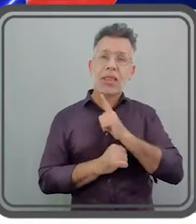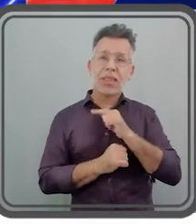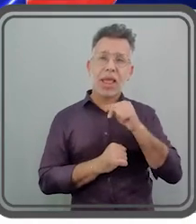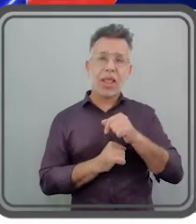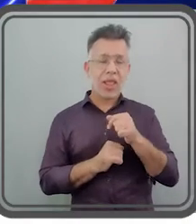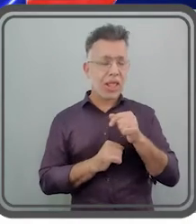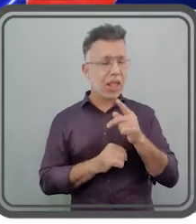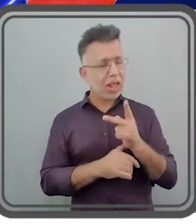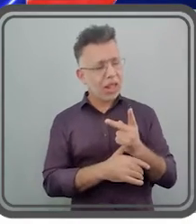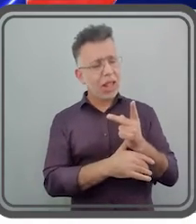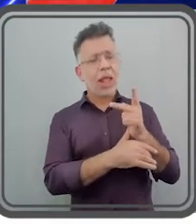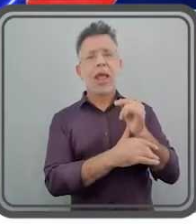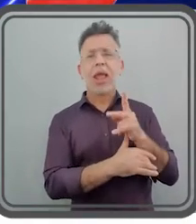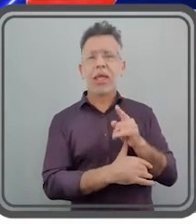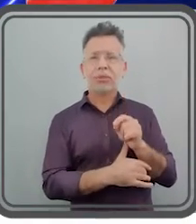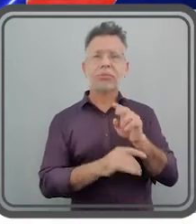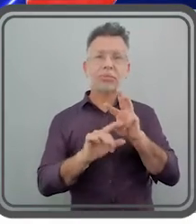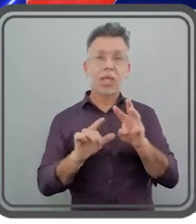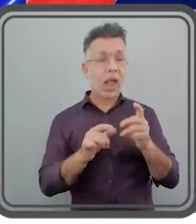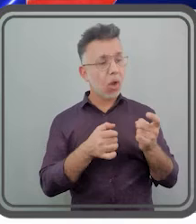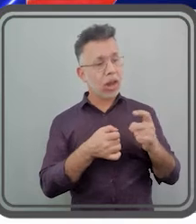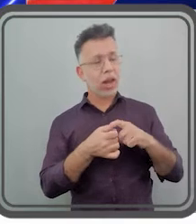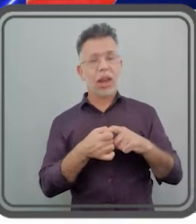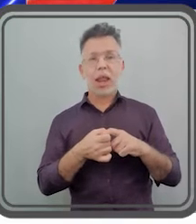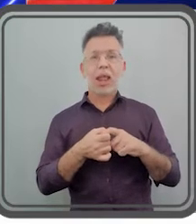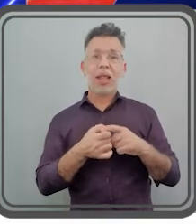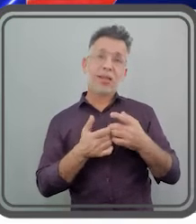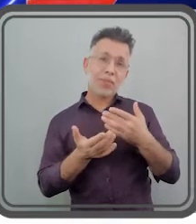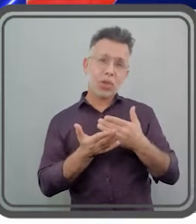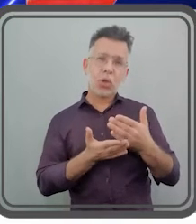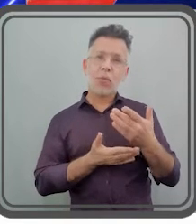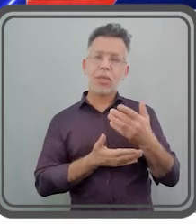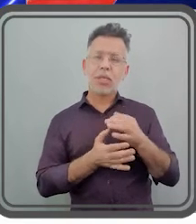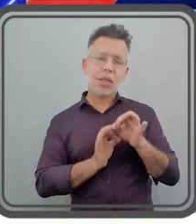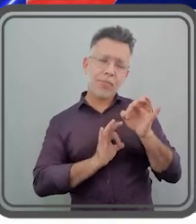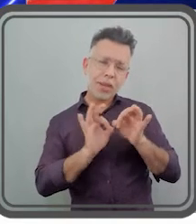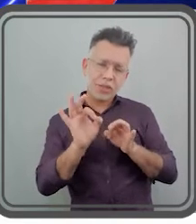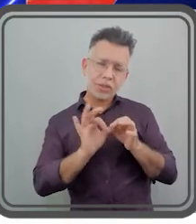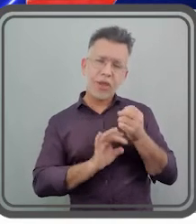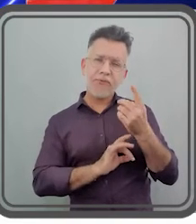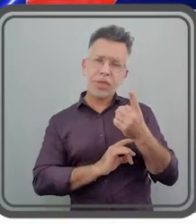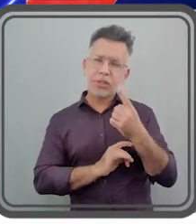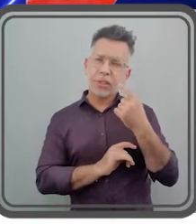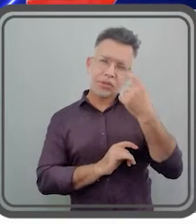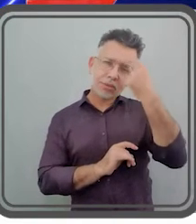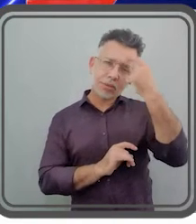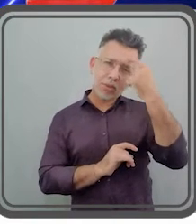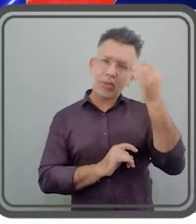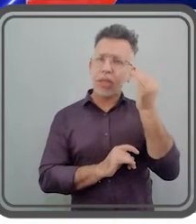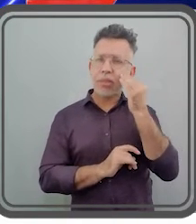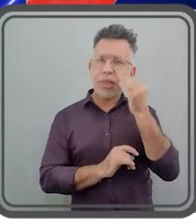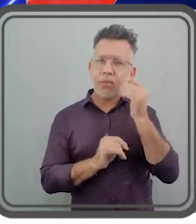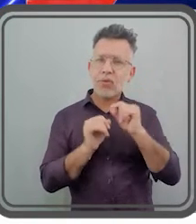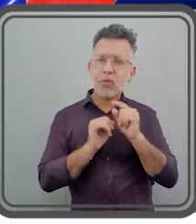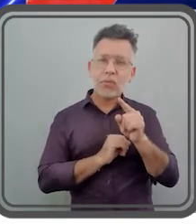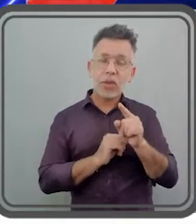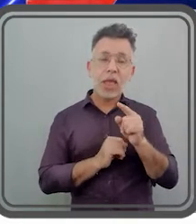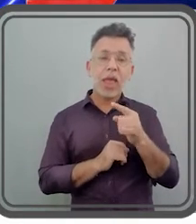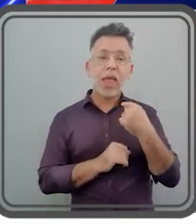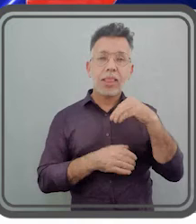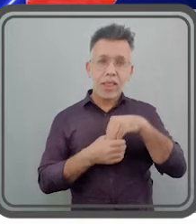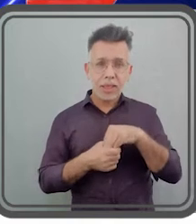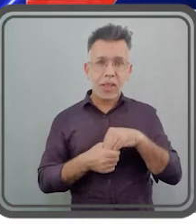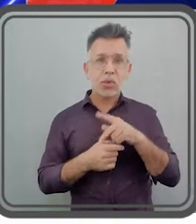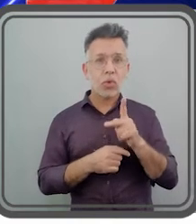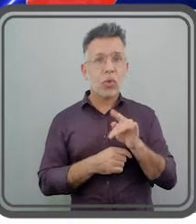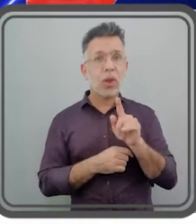carro aqui outro de por exemplo jamais Agora quem está retomando as pessoas começando a voltar da viagem nós estamos tentando ver o que pode fazer a